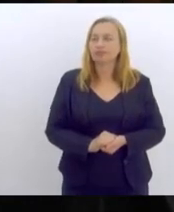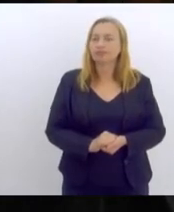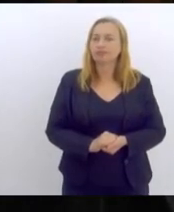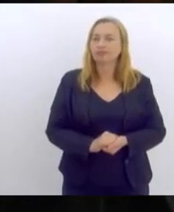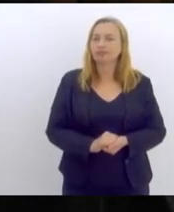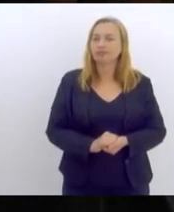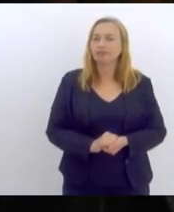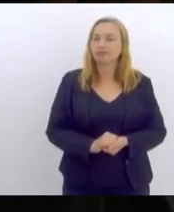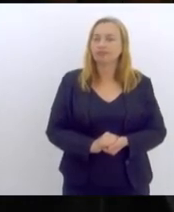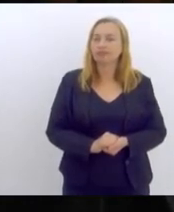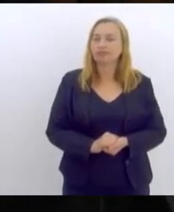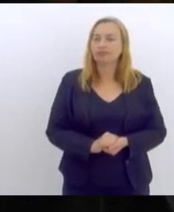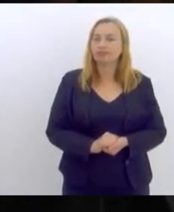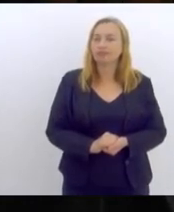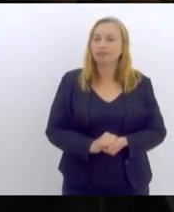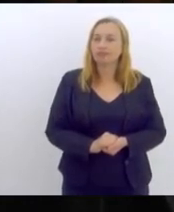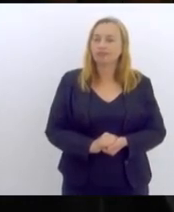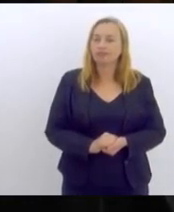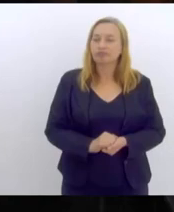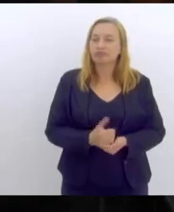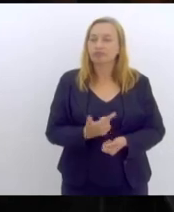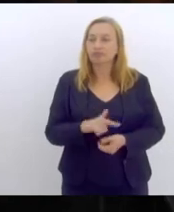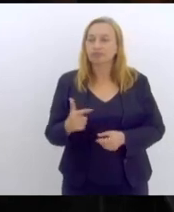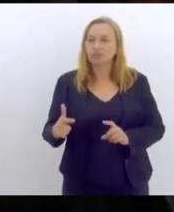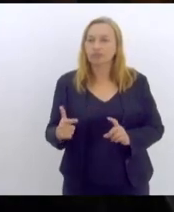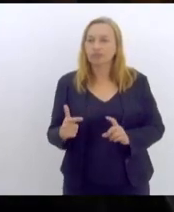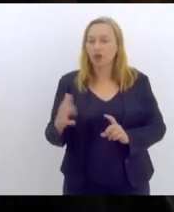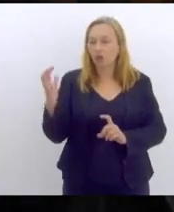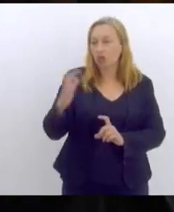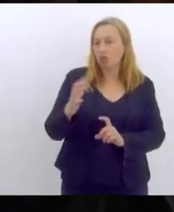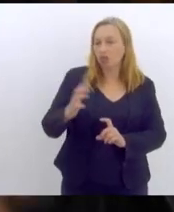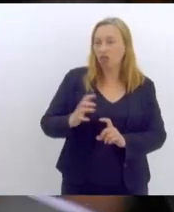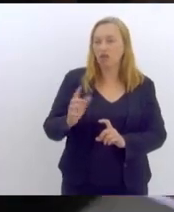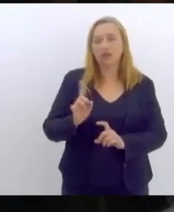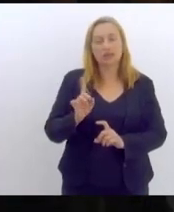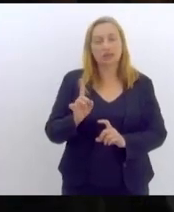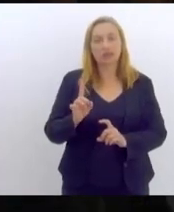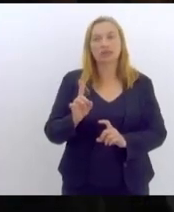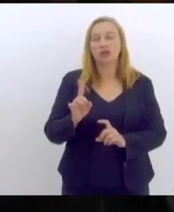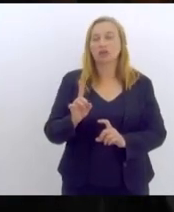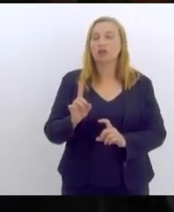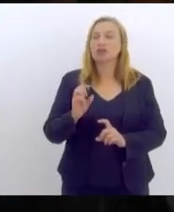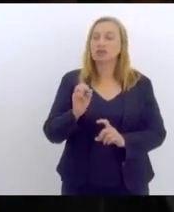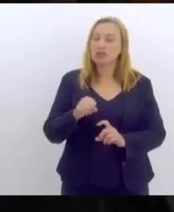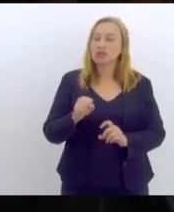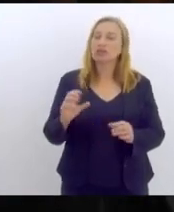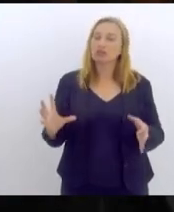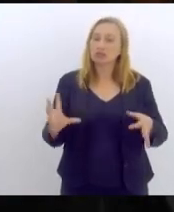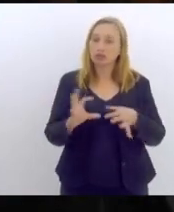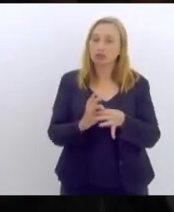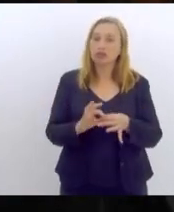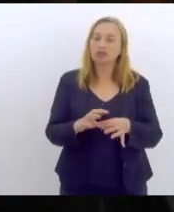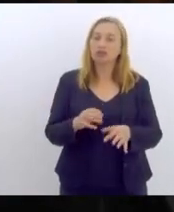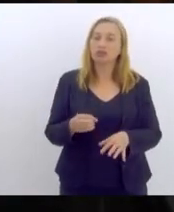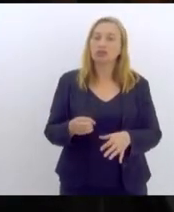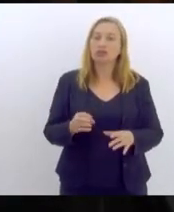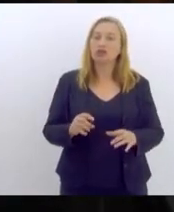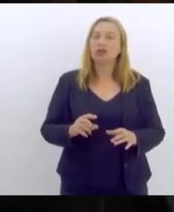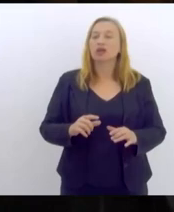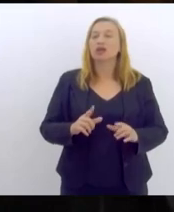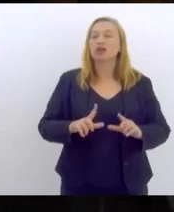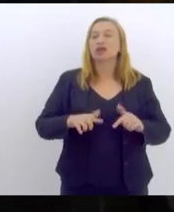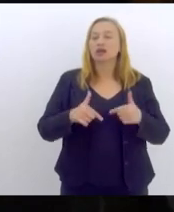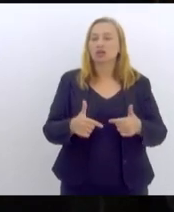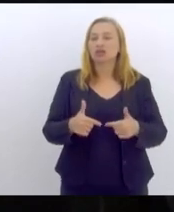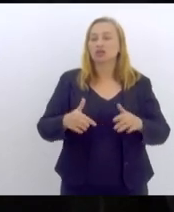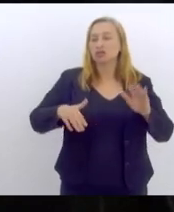iniciativas díspares, uma para cá, uma para lá, que haja uma integração que foi o que funcionou no programa Cena